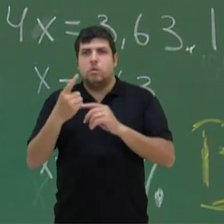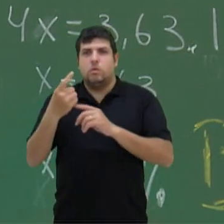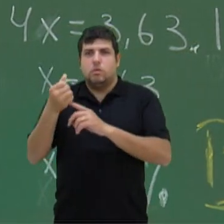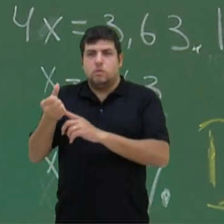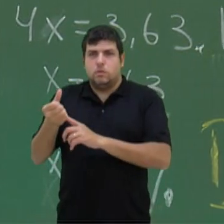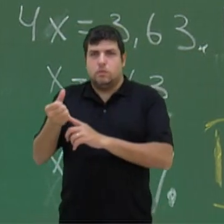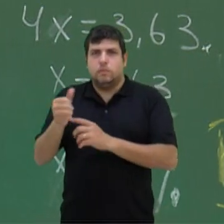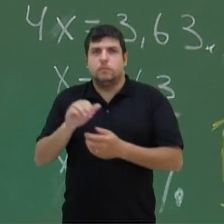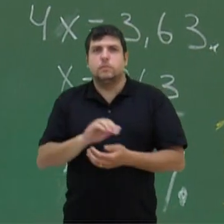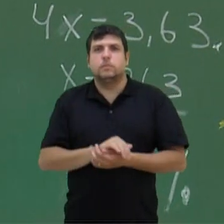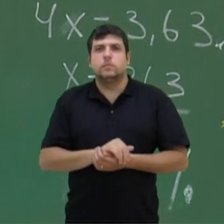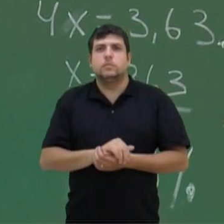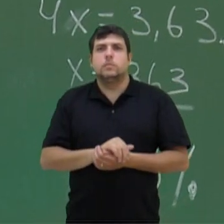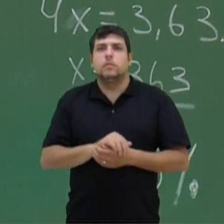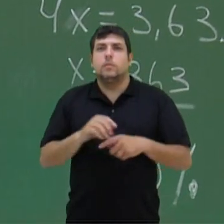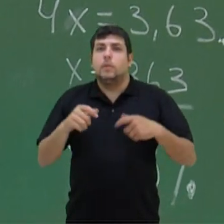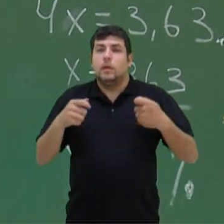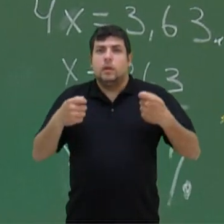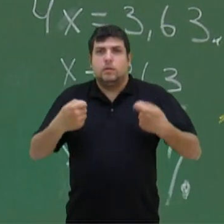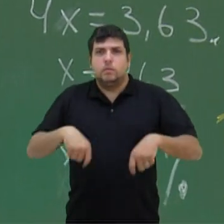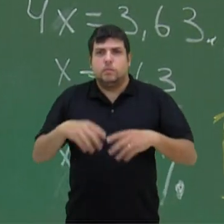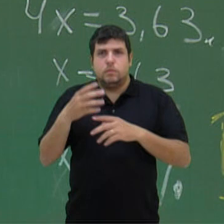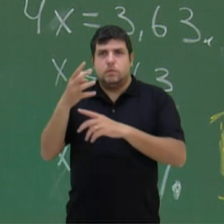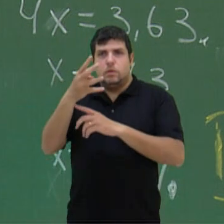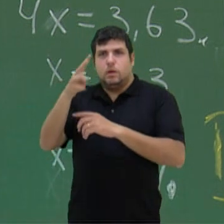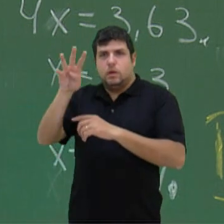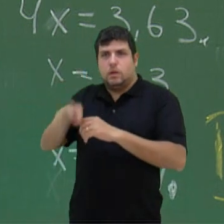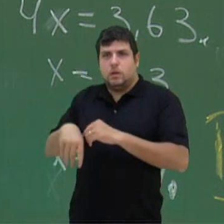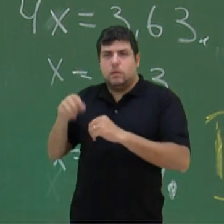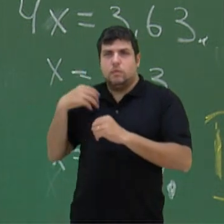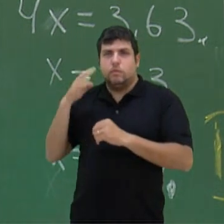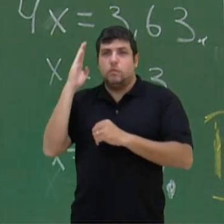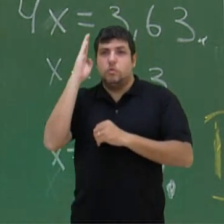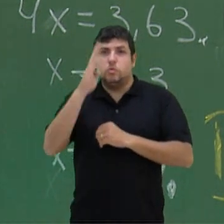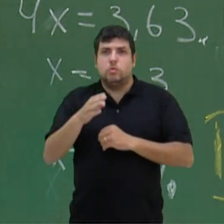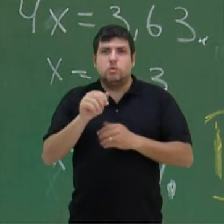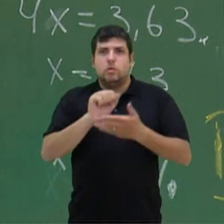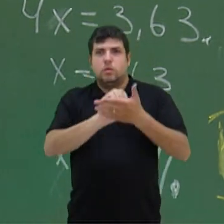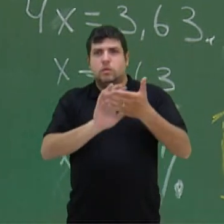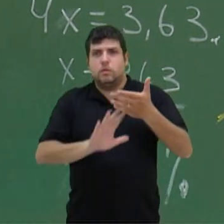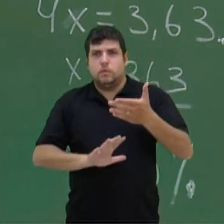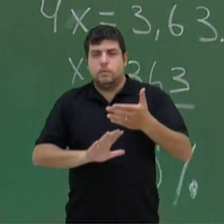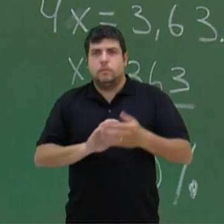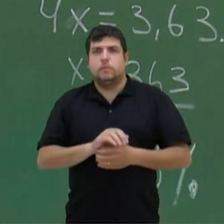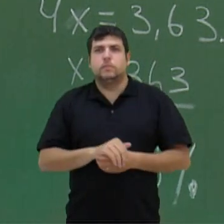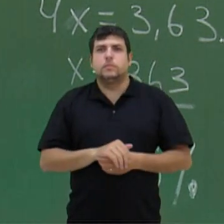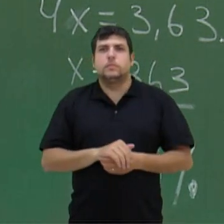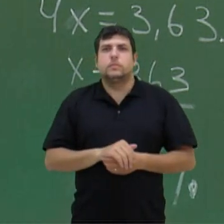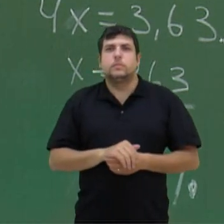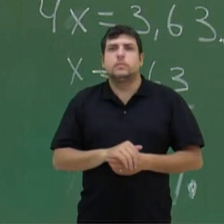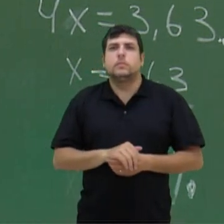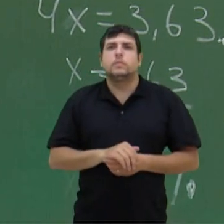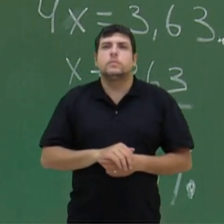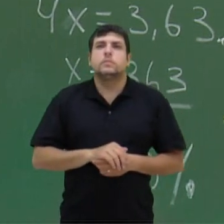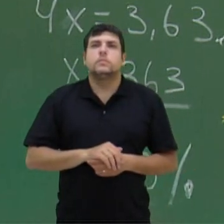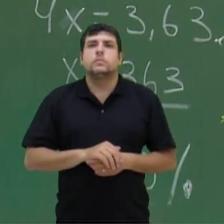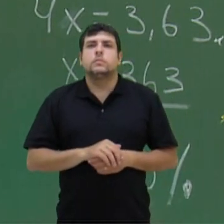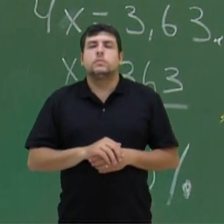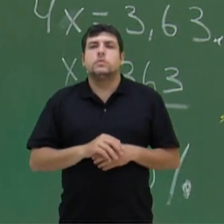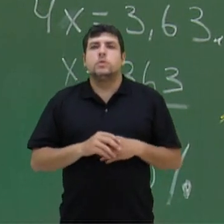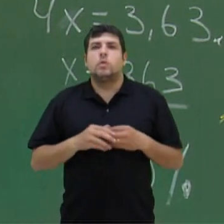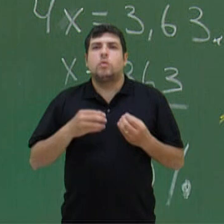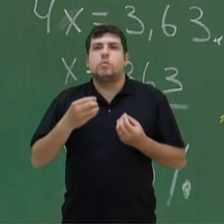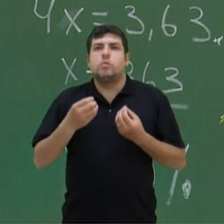por mol. Tá? Não vou precisar pegar a tabela, olho direto no exercício. Então, vamos lá. Para o nitrato. Então,